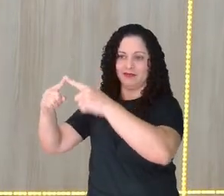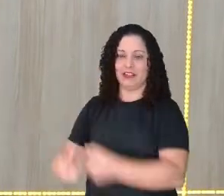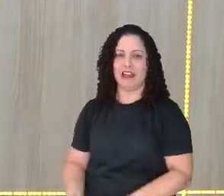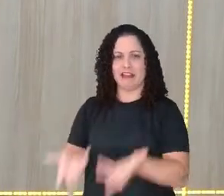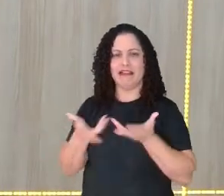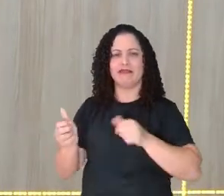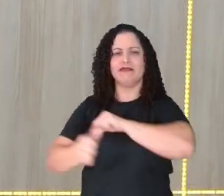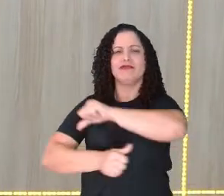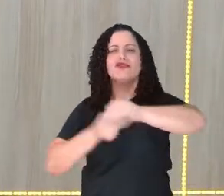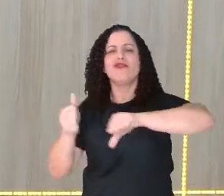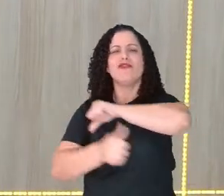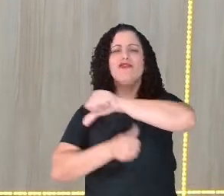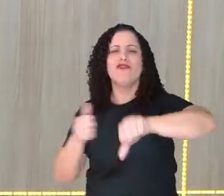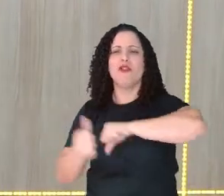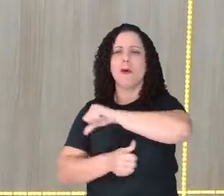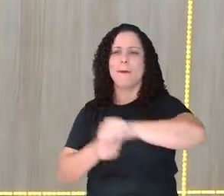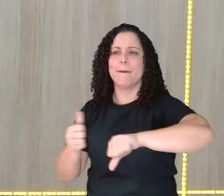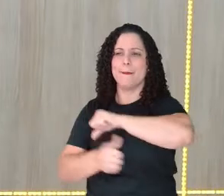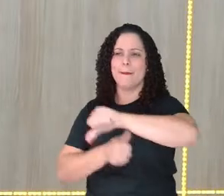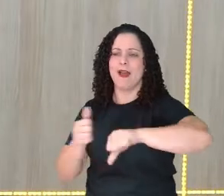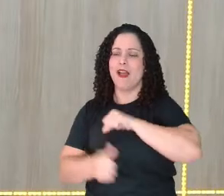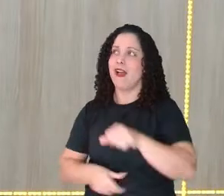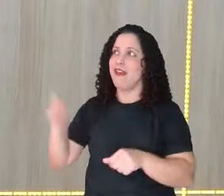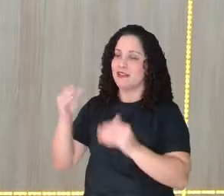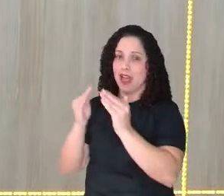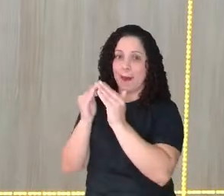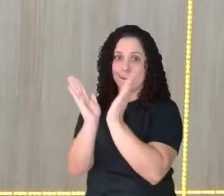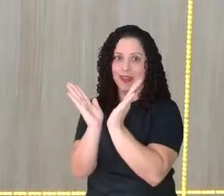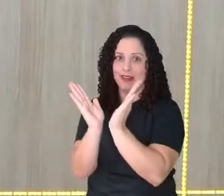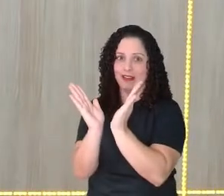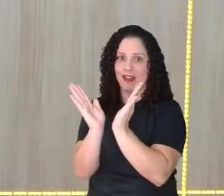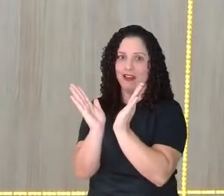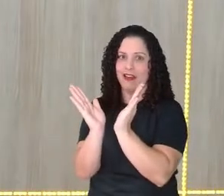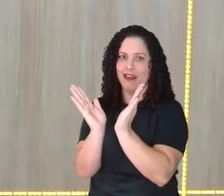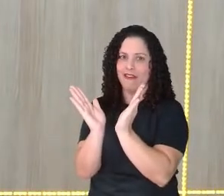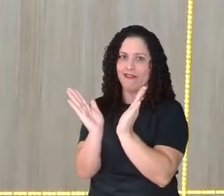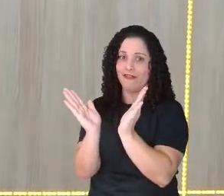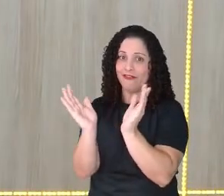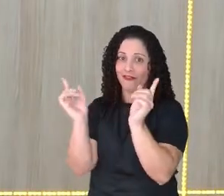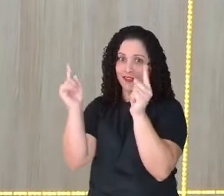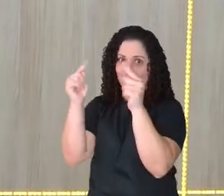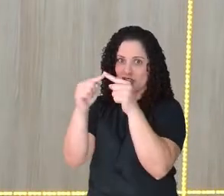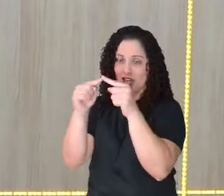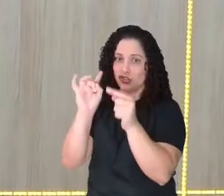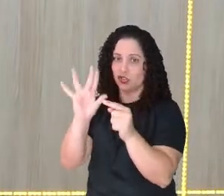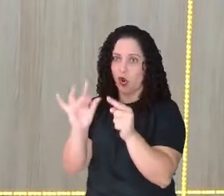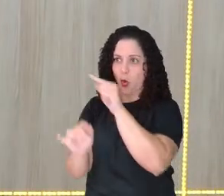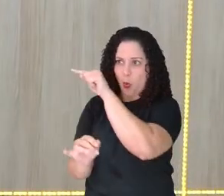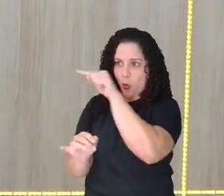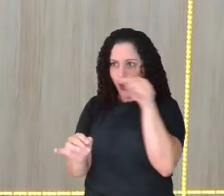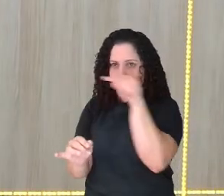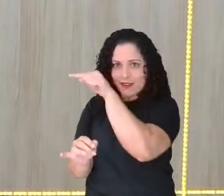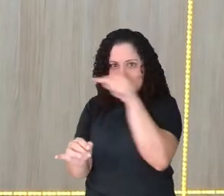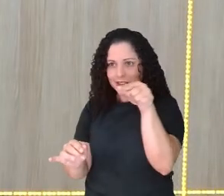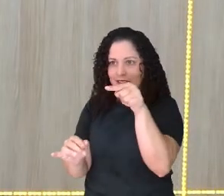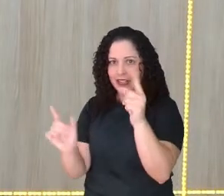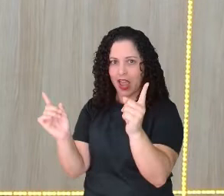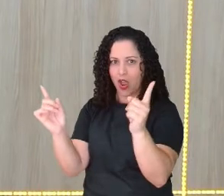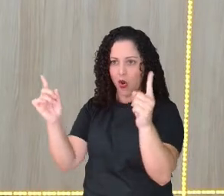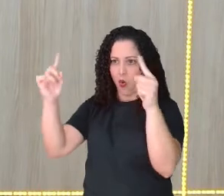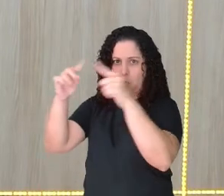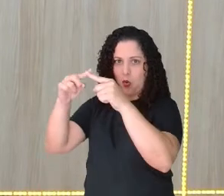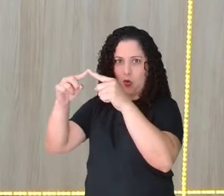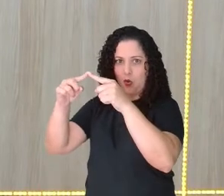transformar essa linha poligonal aqui, aberta, numa linha poligonal fechada, bastava eu fazer uma linha